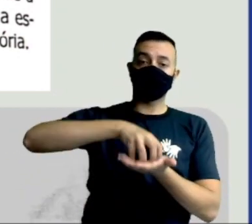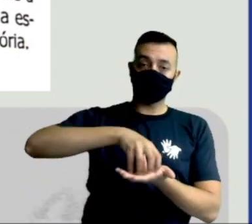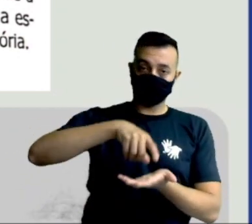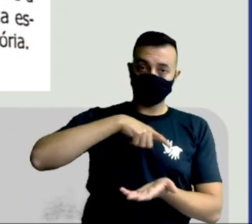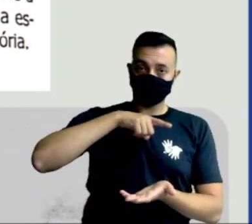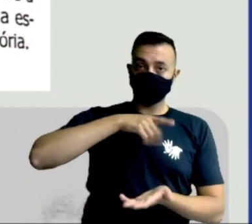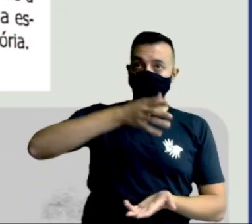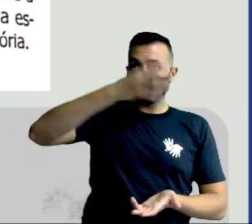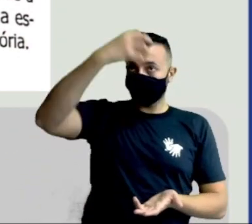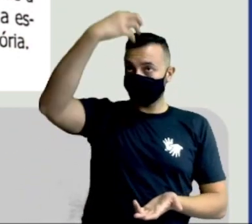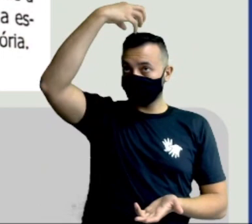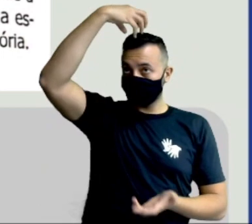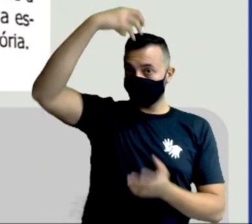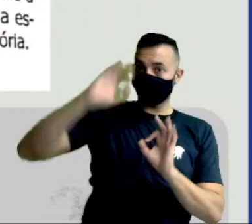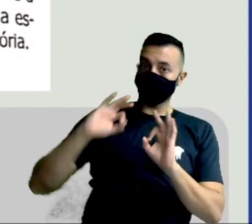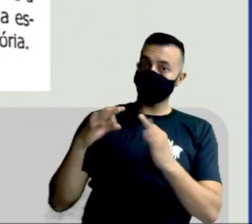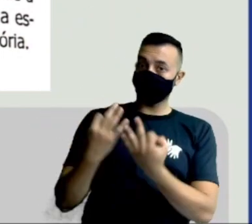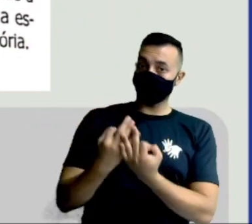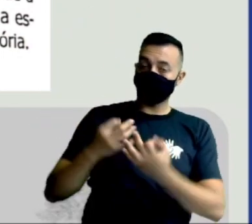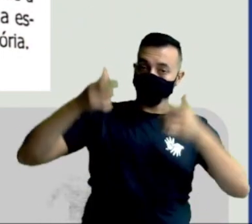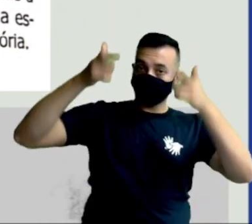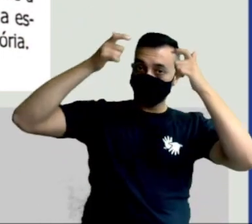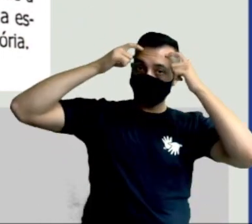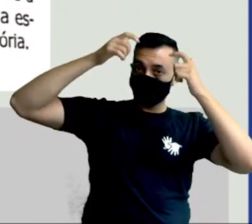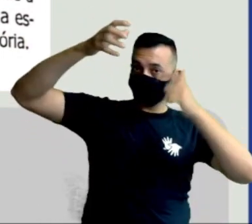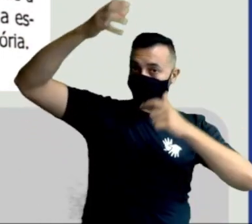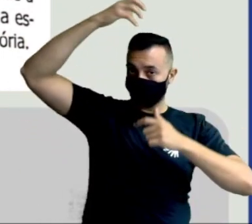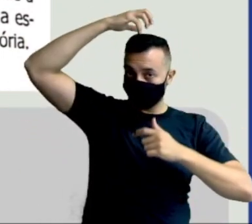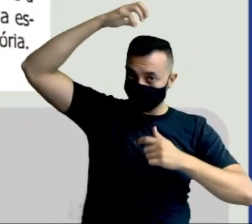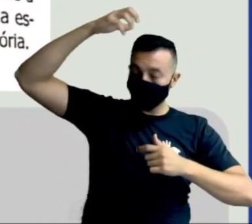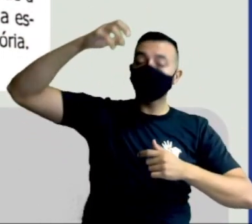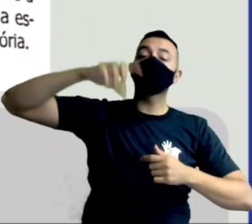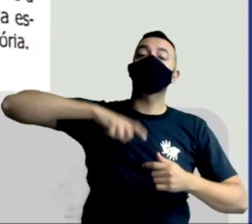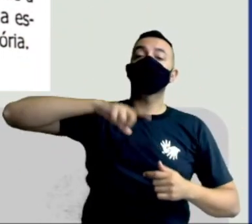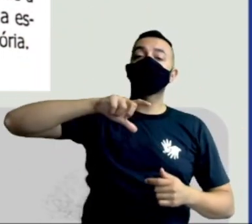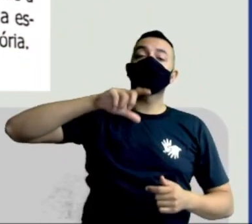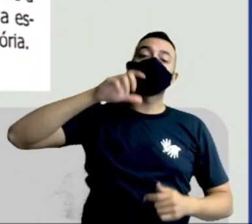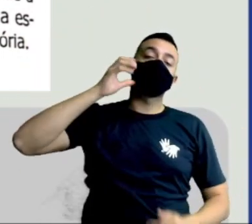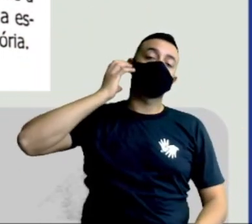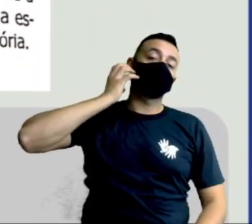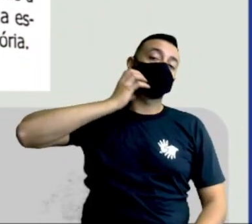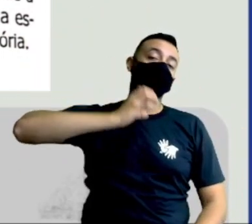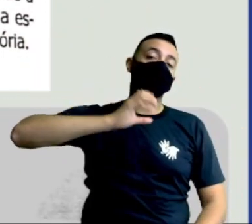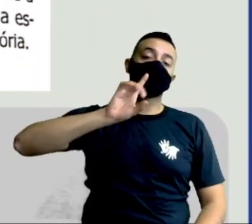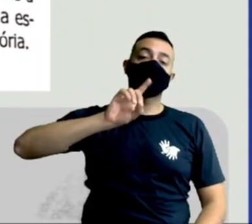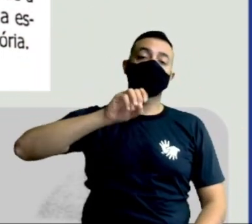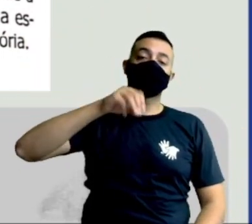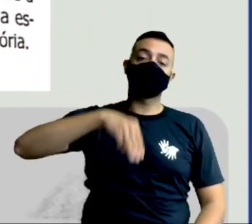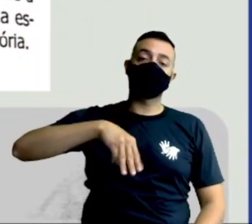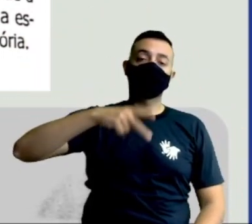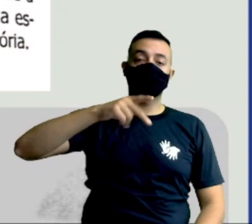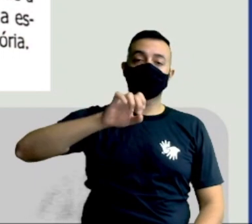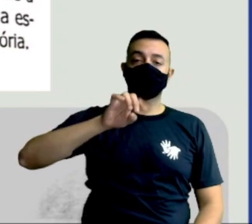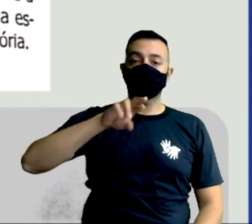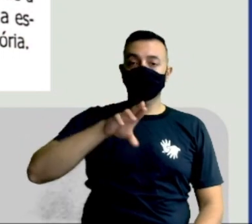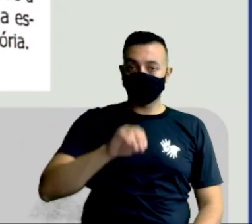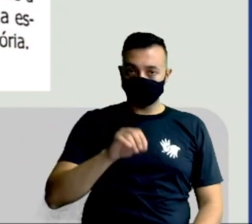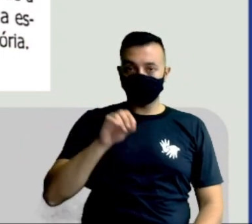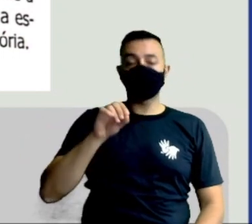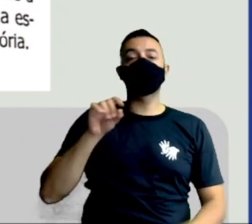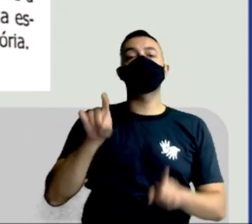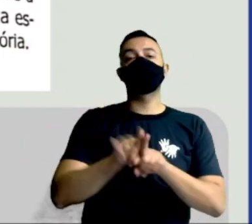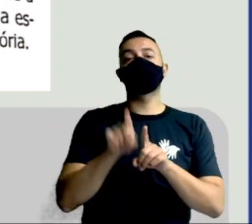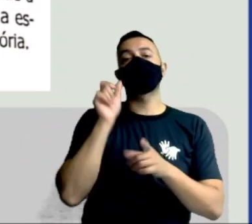abrigou nesse período a família imperial. O imperador Dom Pedro II, sua esposa, a imperatriz Dona Teresa